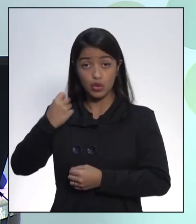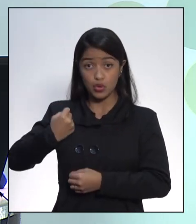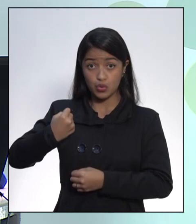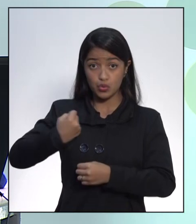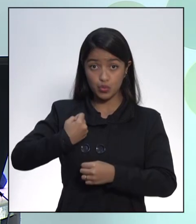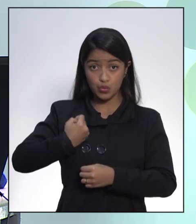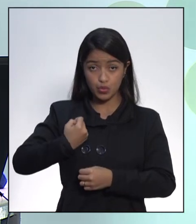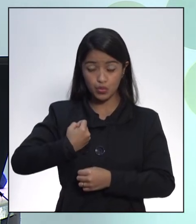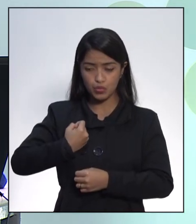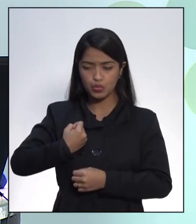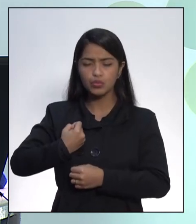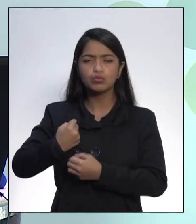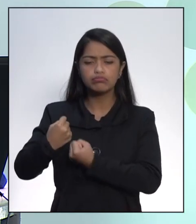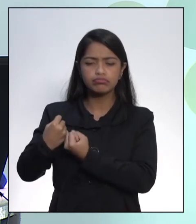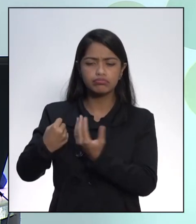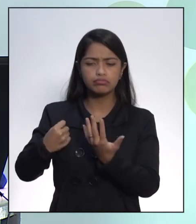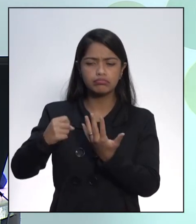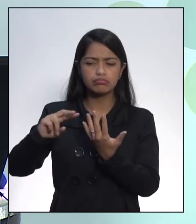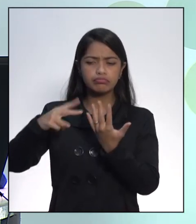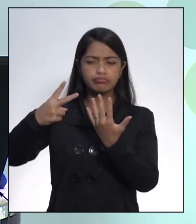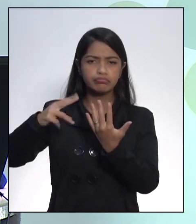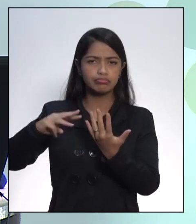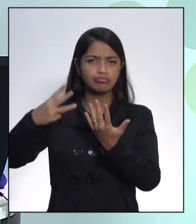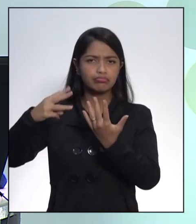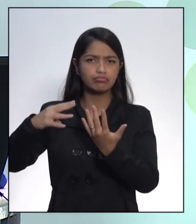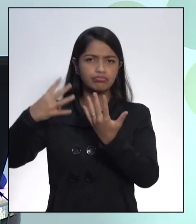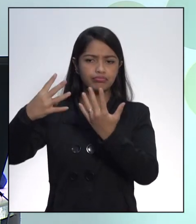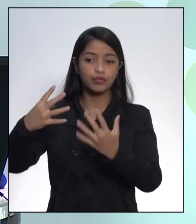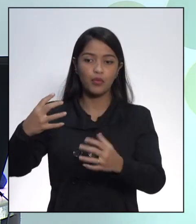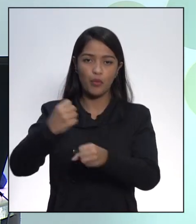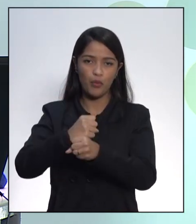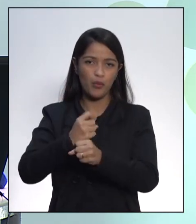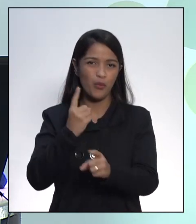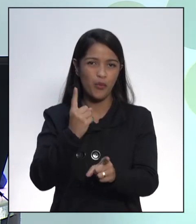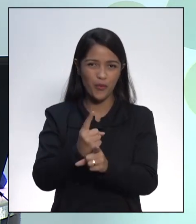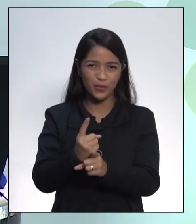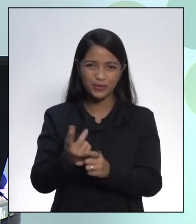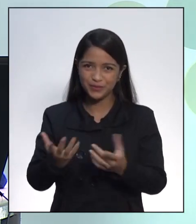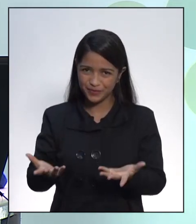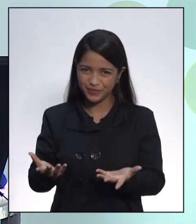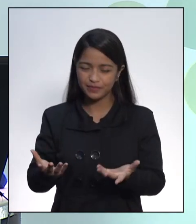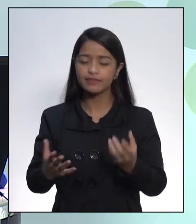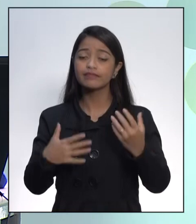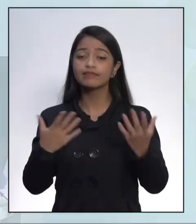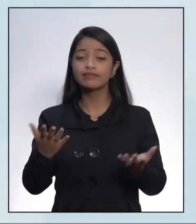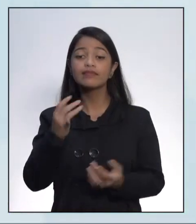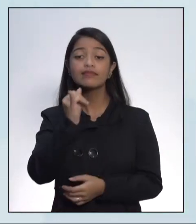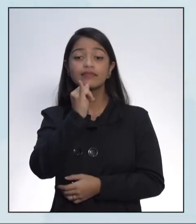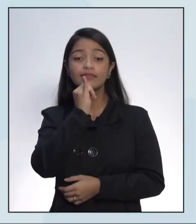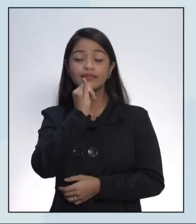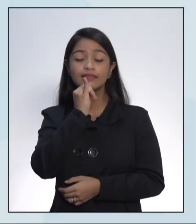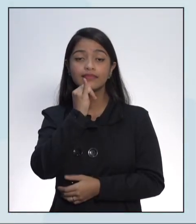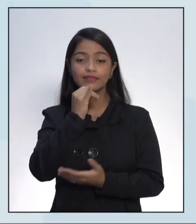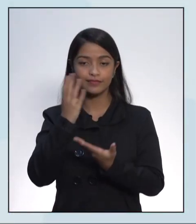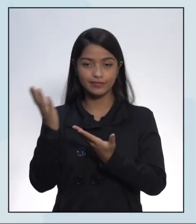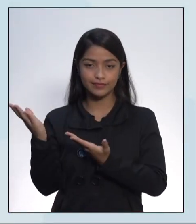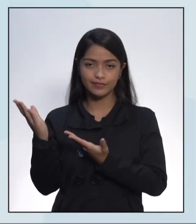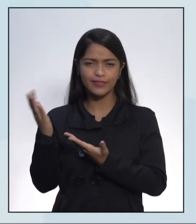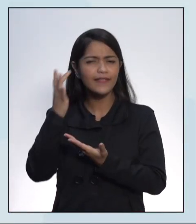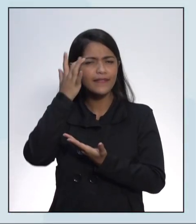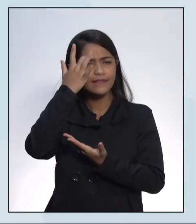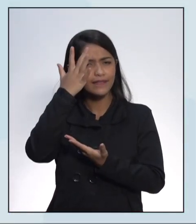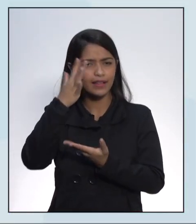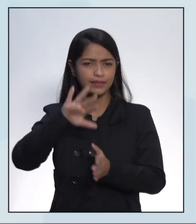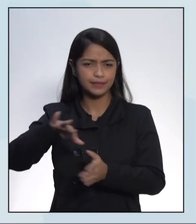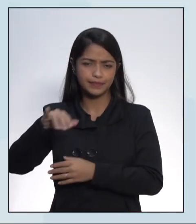determinado índice da raiz resulta naquele valor. Uma é o inverso da outra. Entendi. Olha o exemplo ali, pessoal. Agora fica fácil. Olha lá. Se o